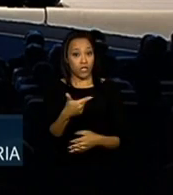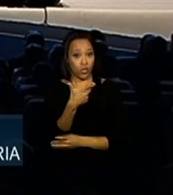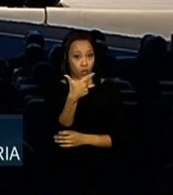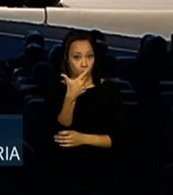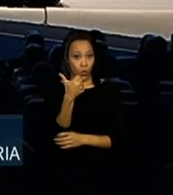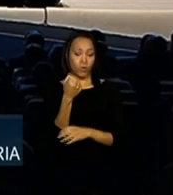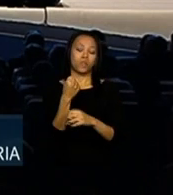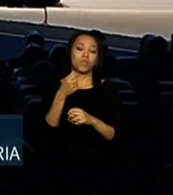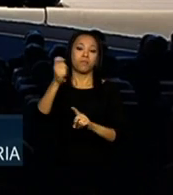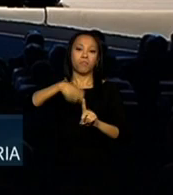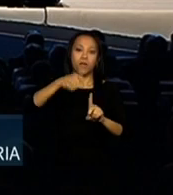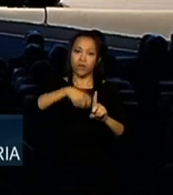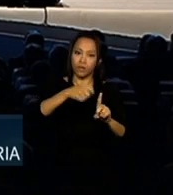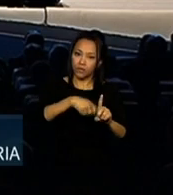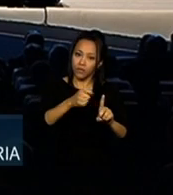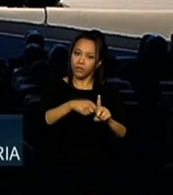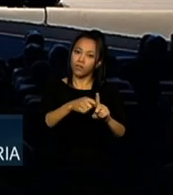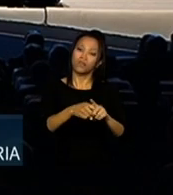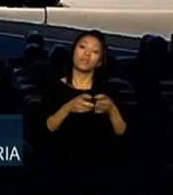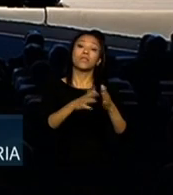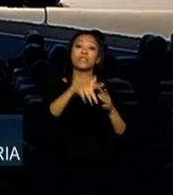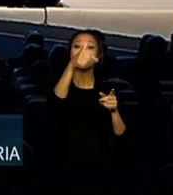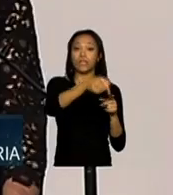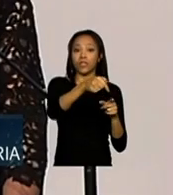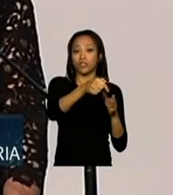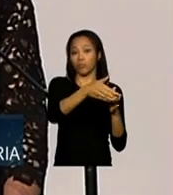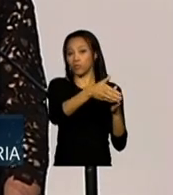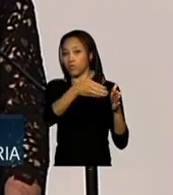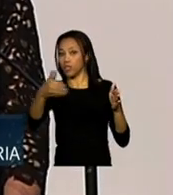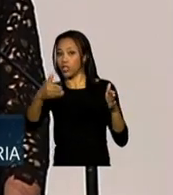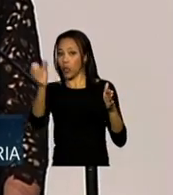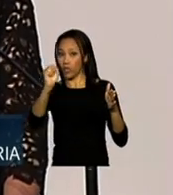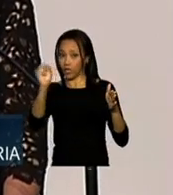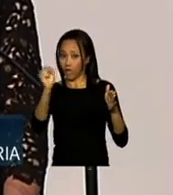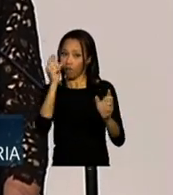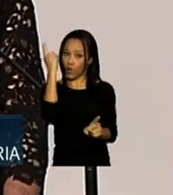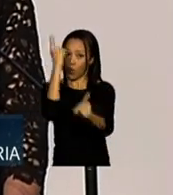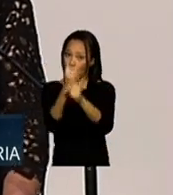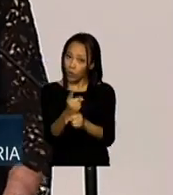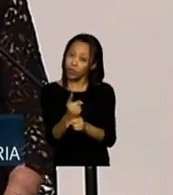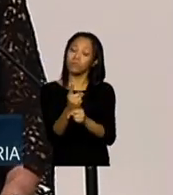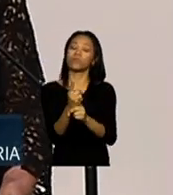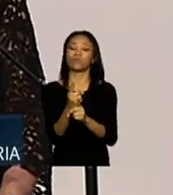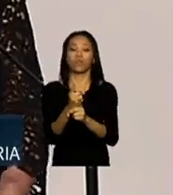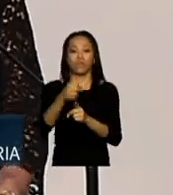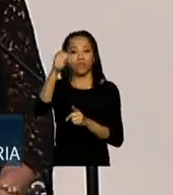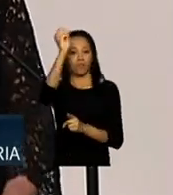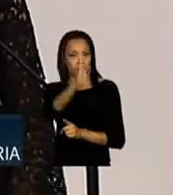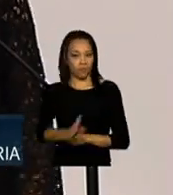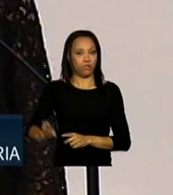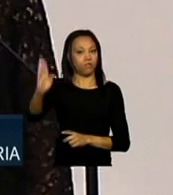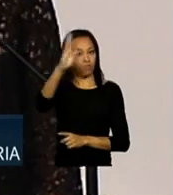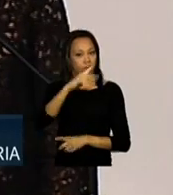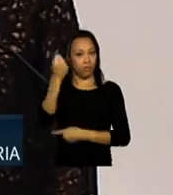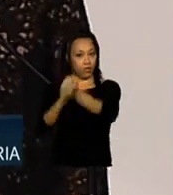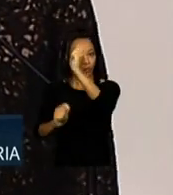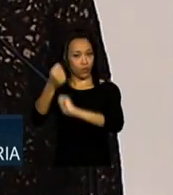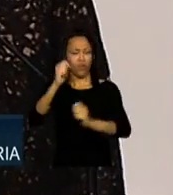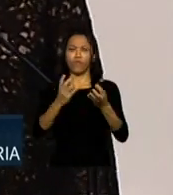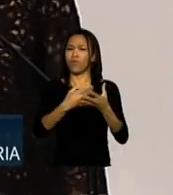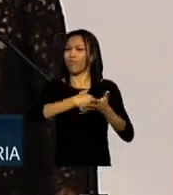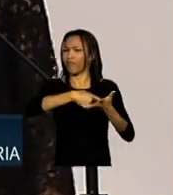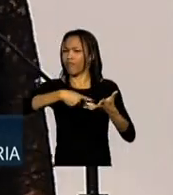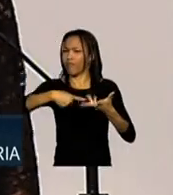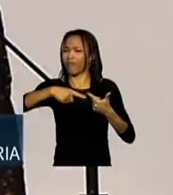meses que separam o sétimo e o oitavo Encontro Nacional da Indústria, foram muitas as medidas e as